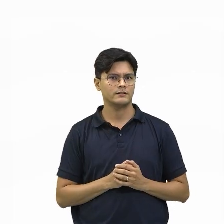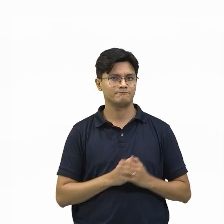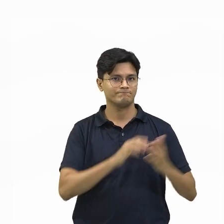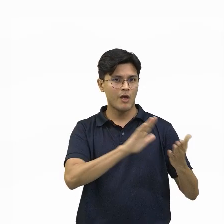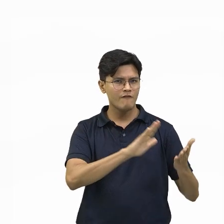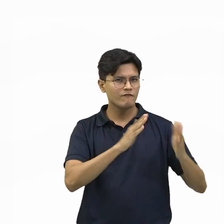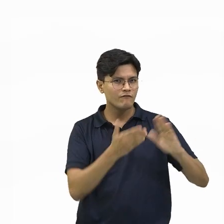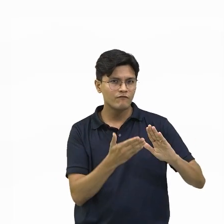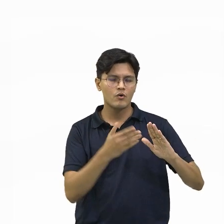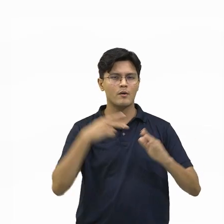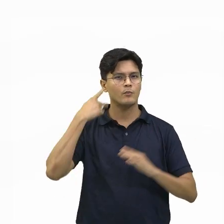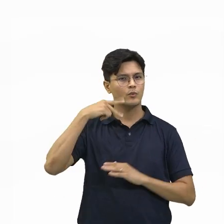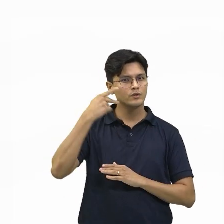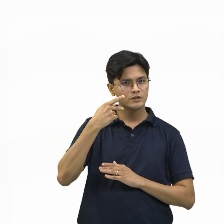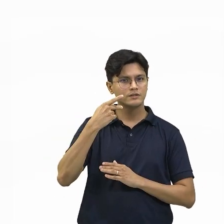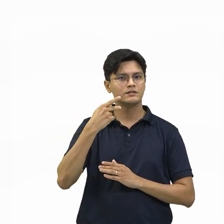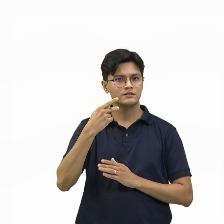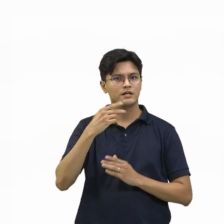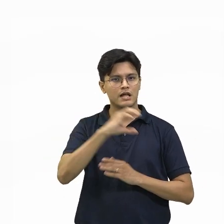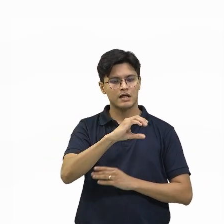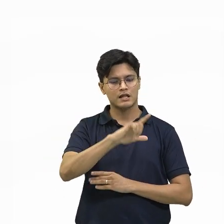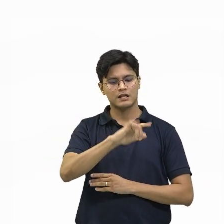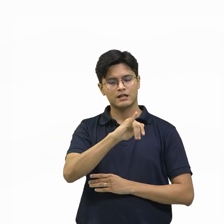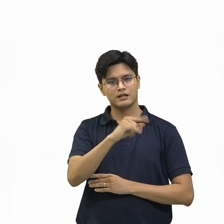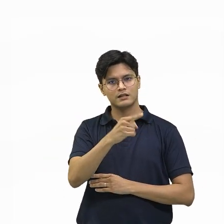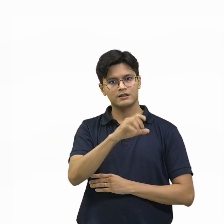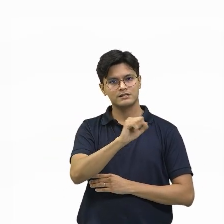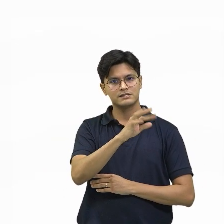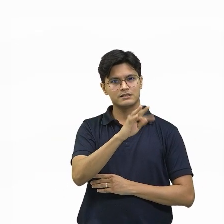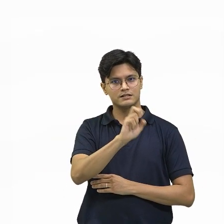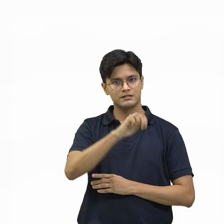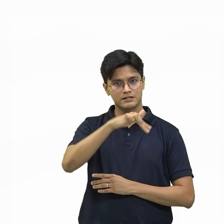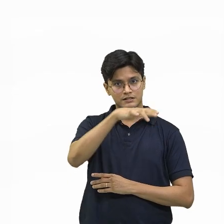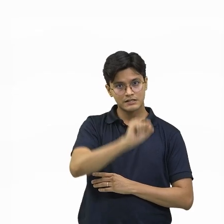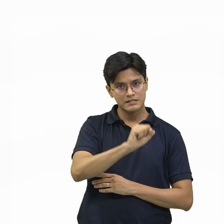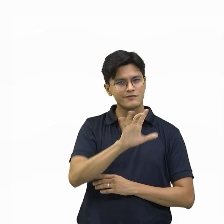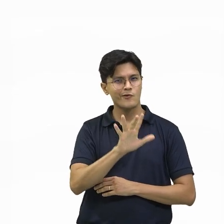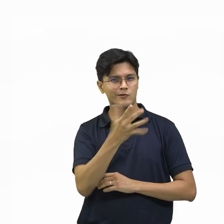Ali pelo século 5 a.C.